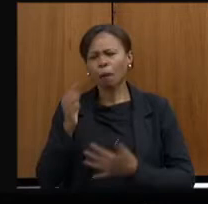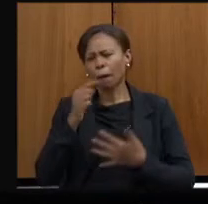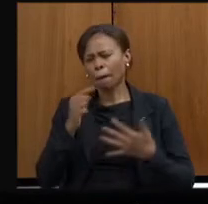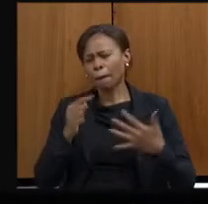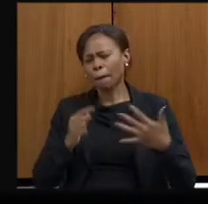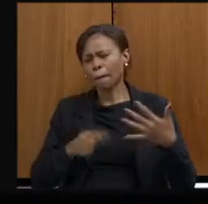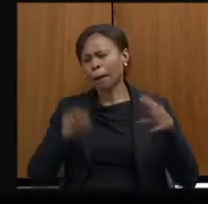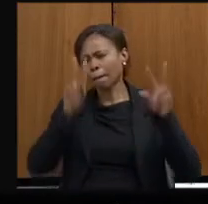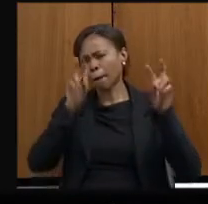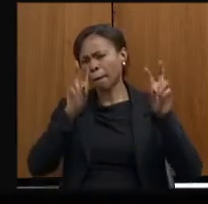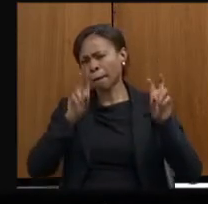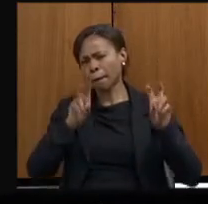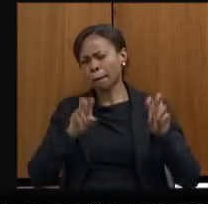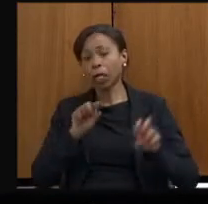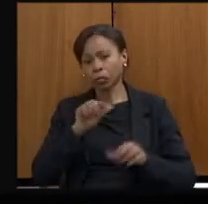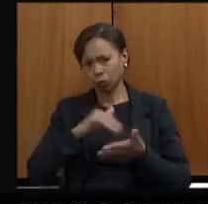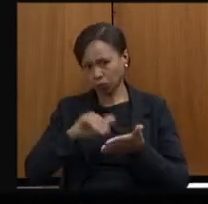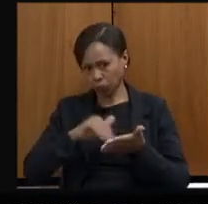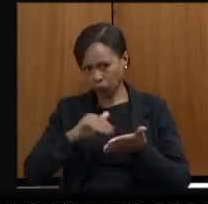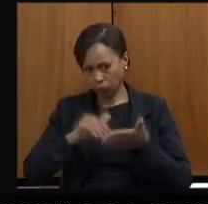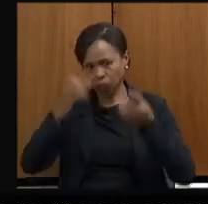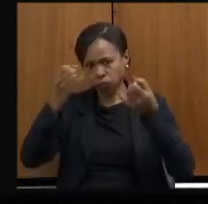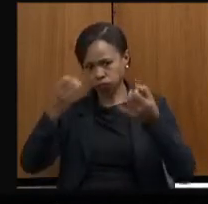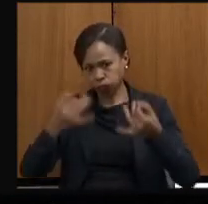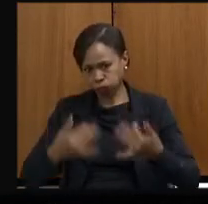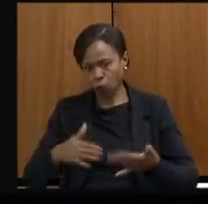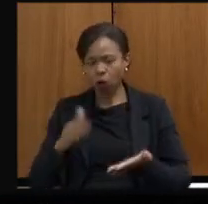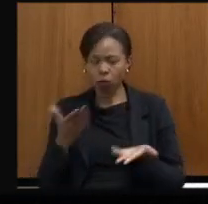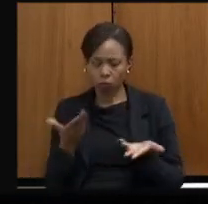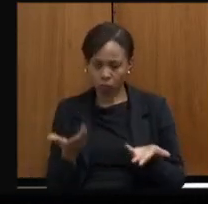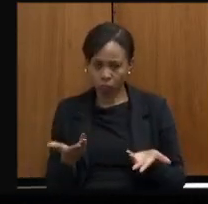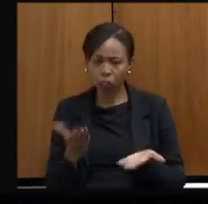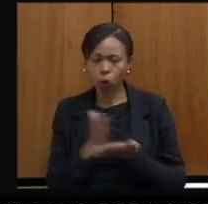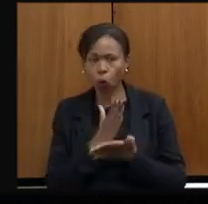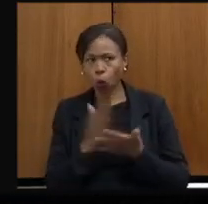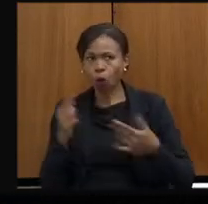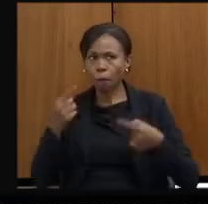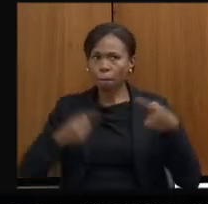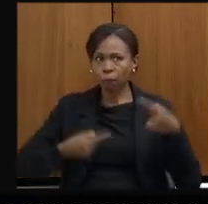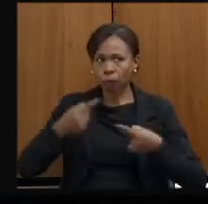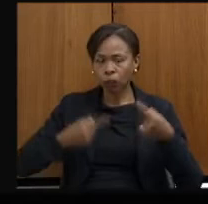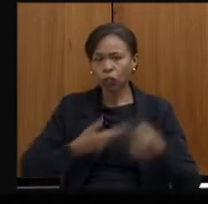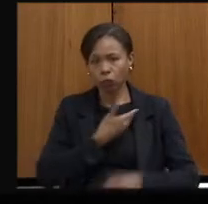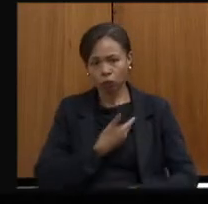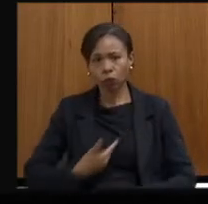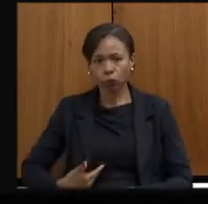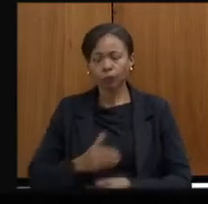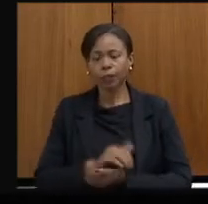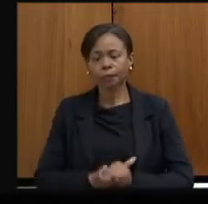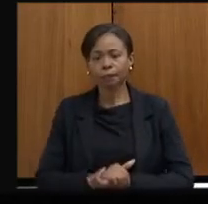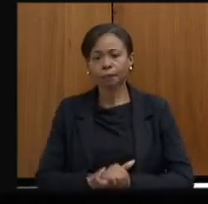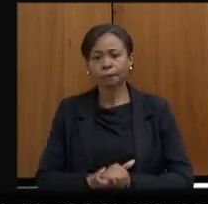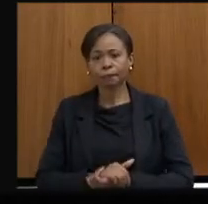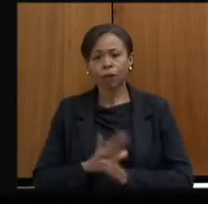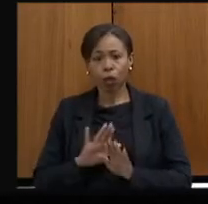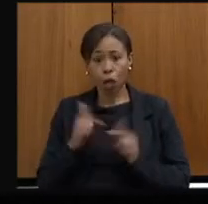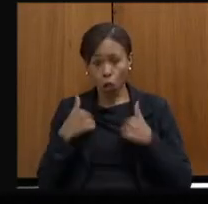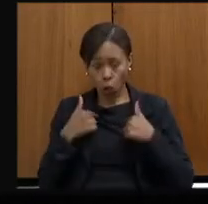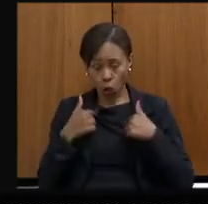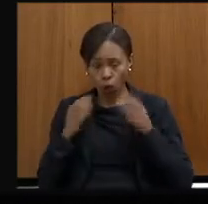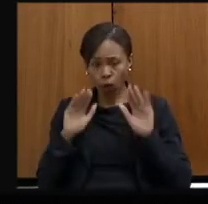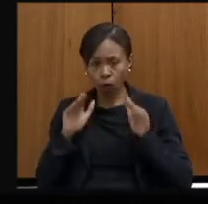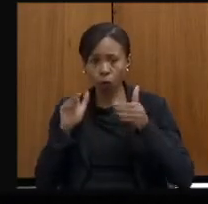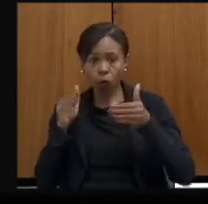que a secretária trouxe, a SEBESE trata de algumas políticas públicas, então vou me ater que eu